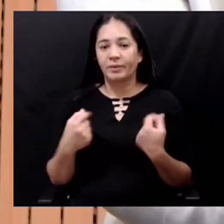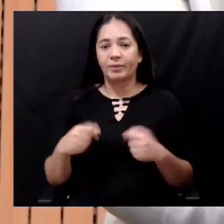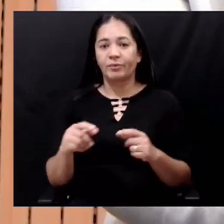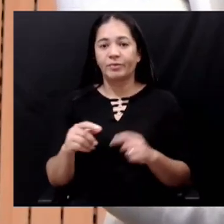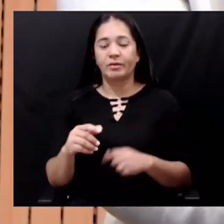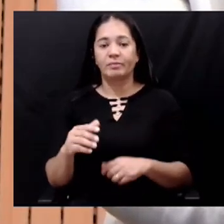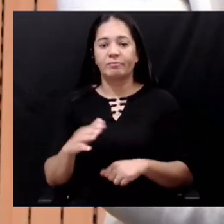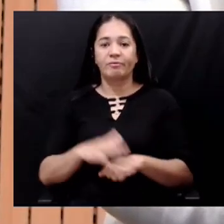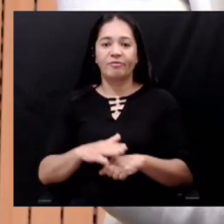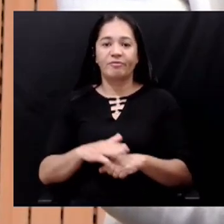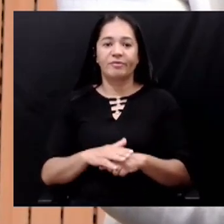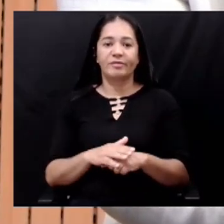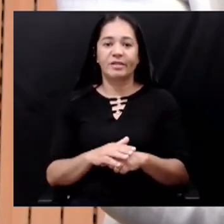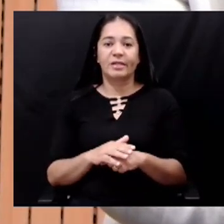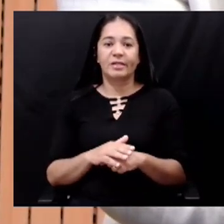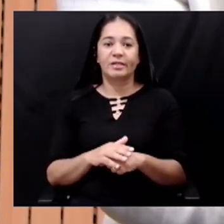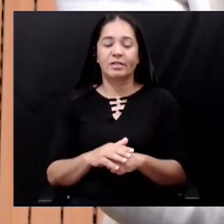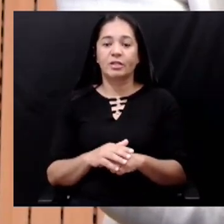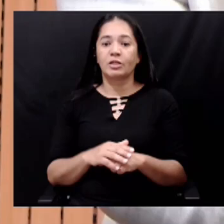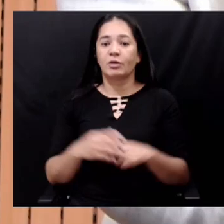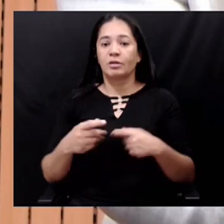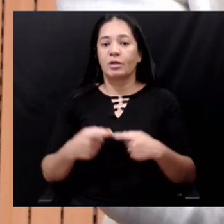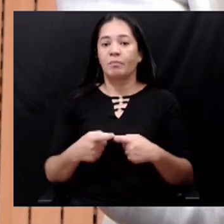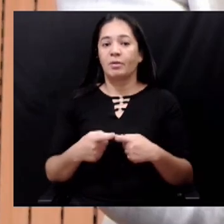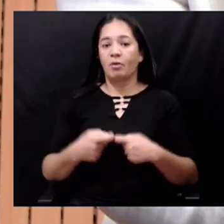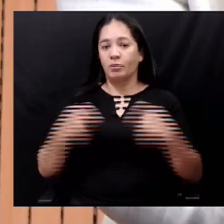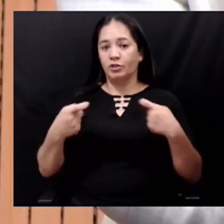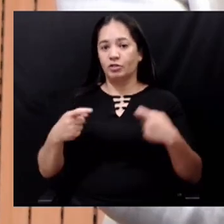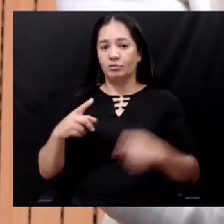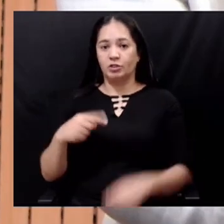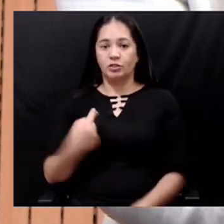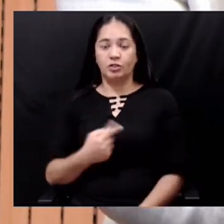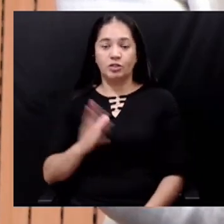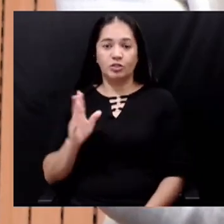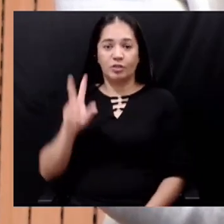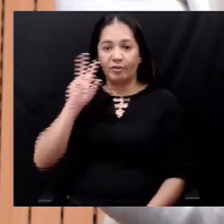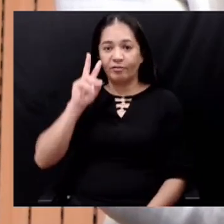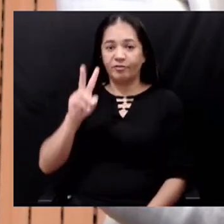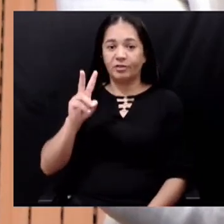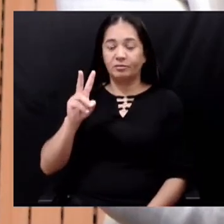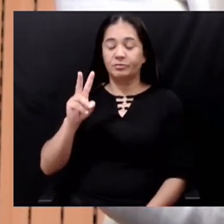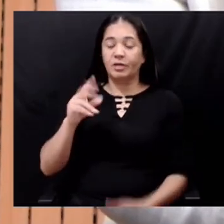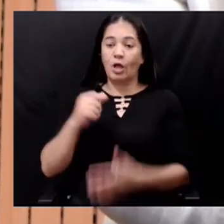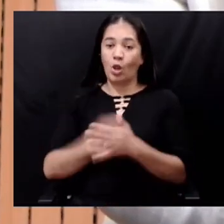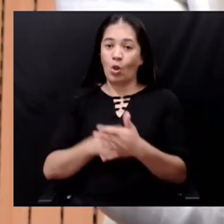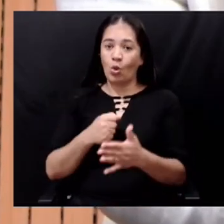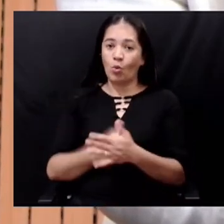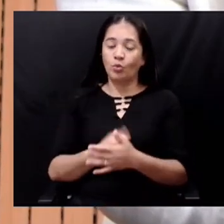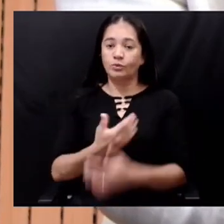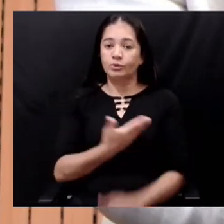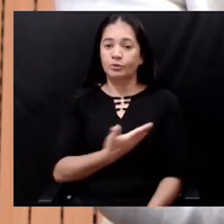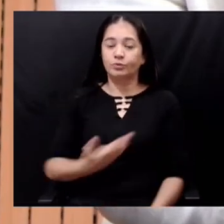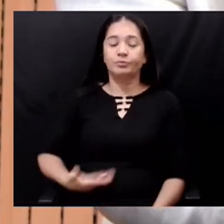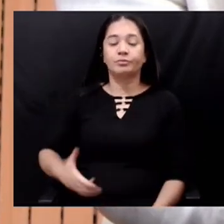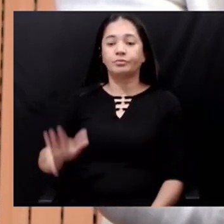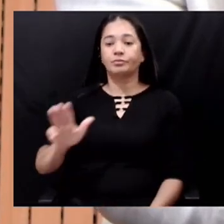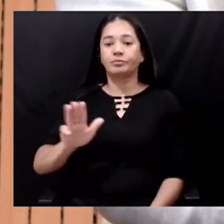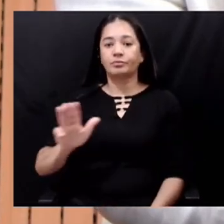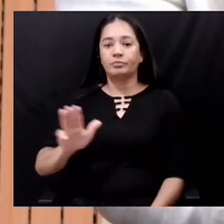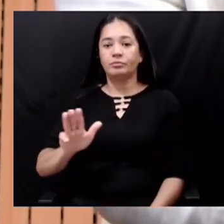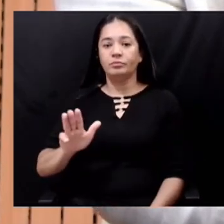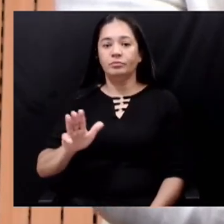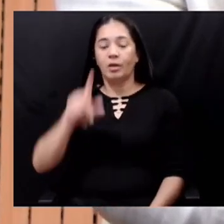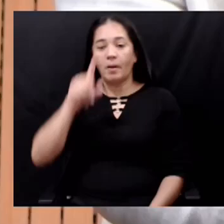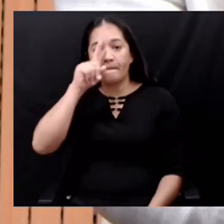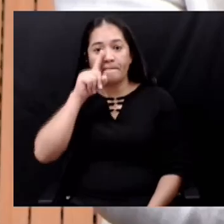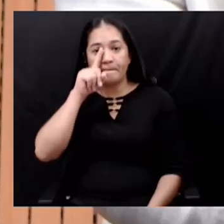O pé de meia, a gente viu, né, o embate que foi feito, né, no governo federal, correndo risco, inclusive, com